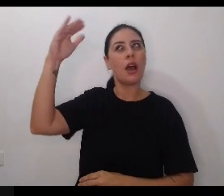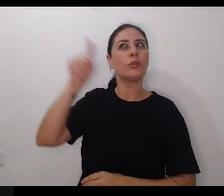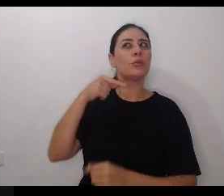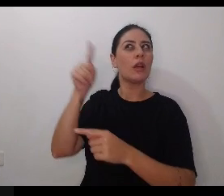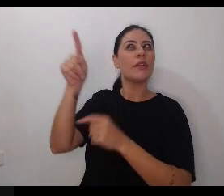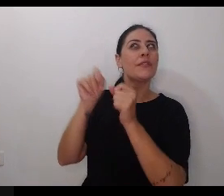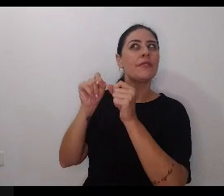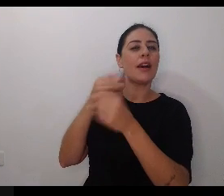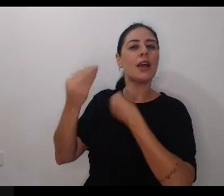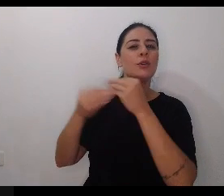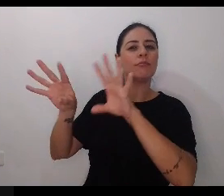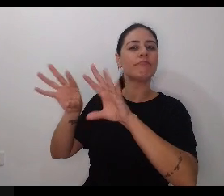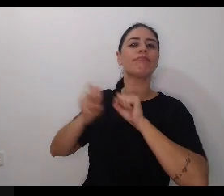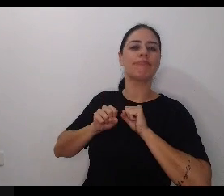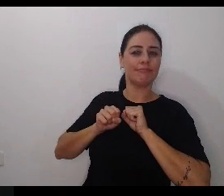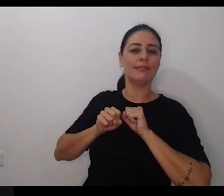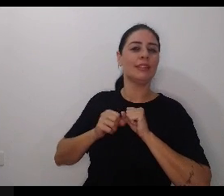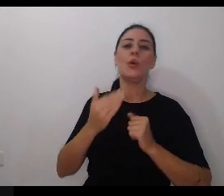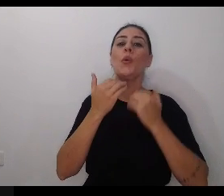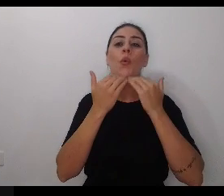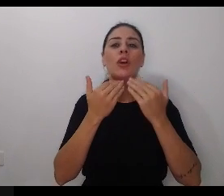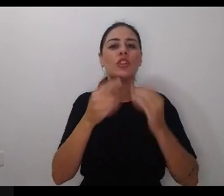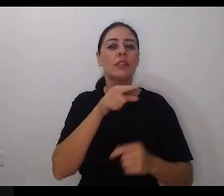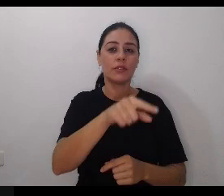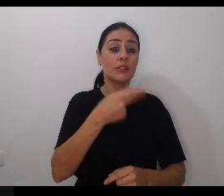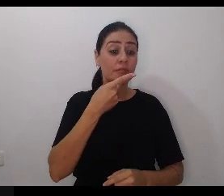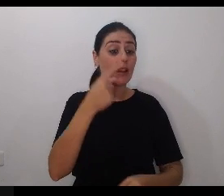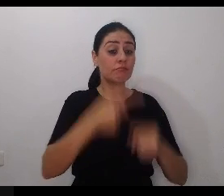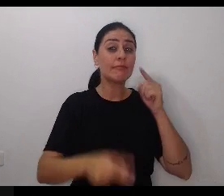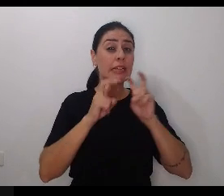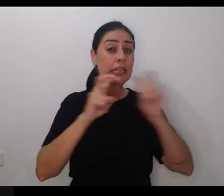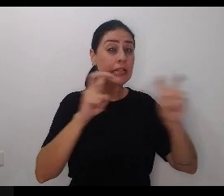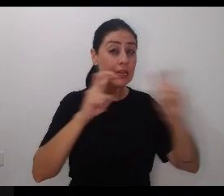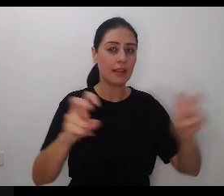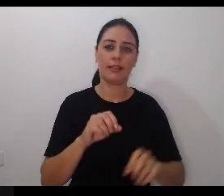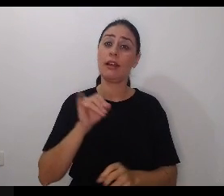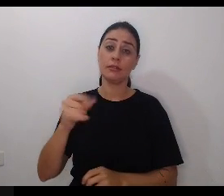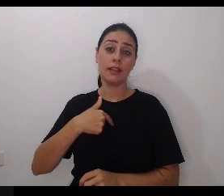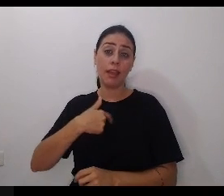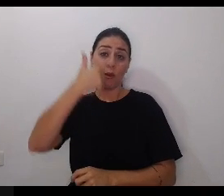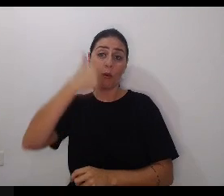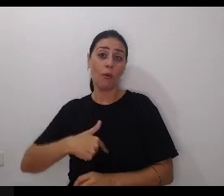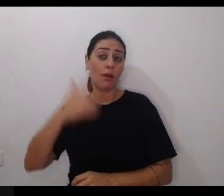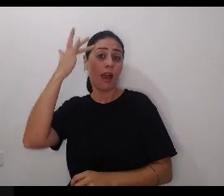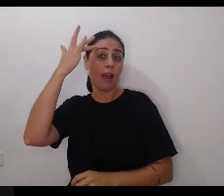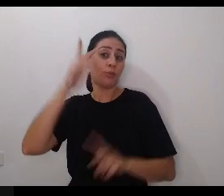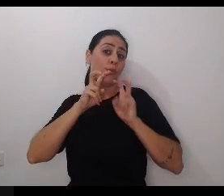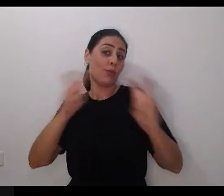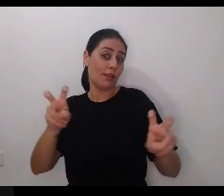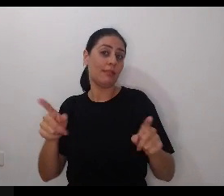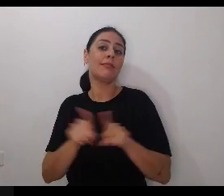começo, né? A criança aprende muito pelo exemplo, pelo observando, né, como o adulto